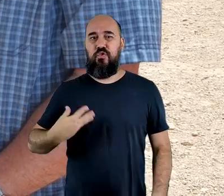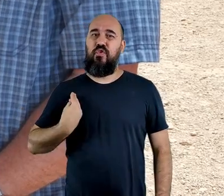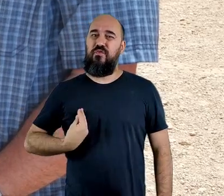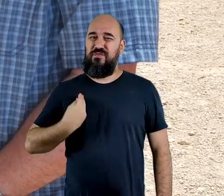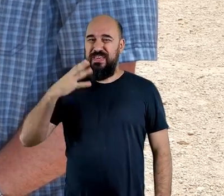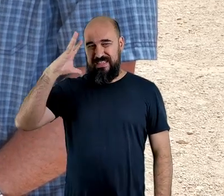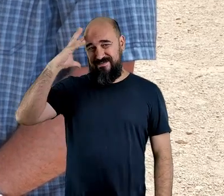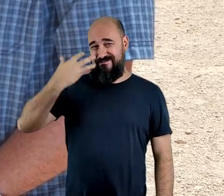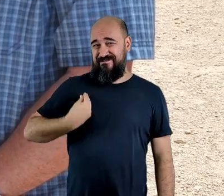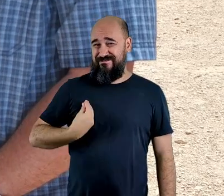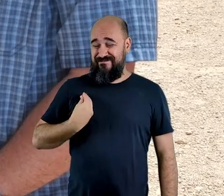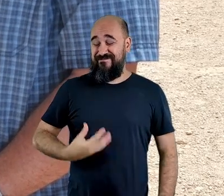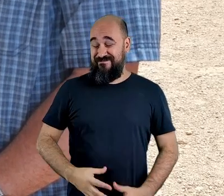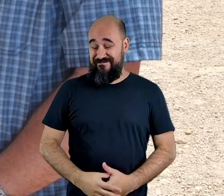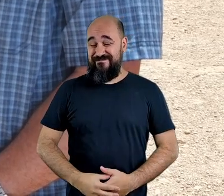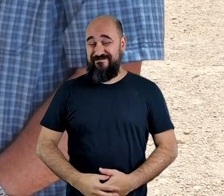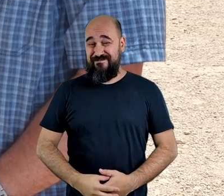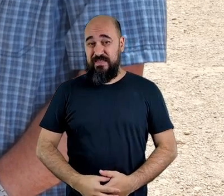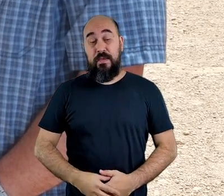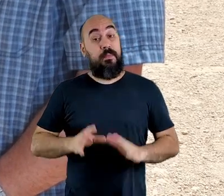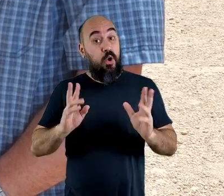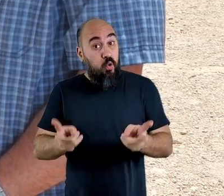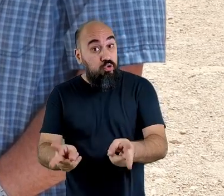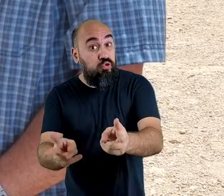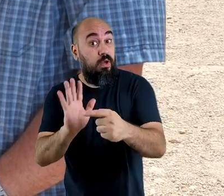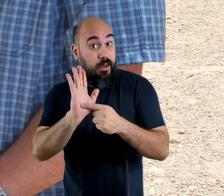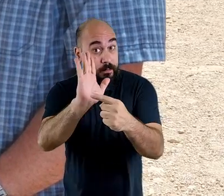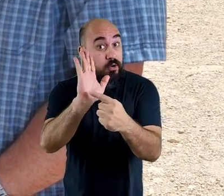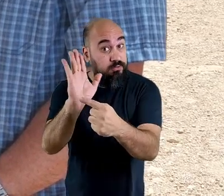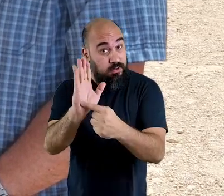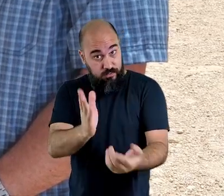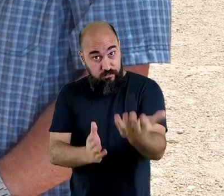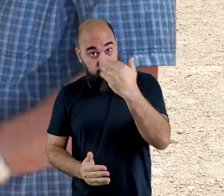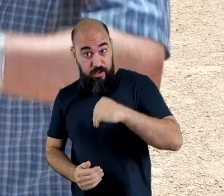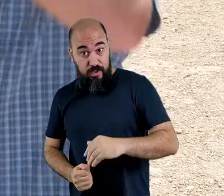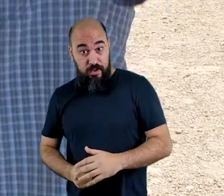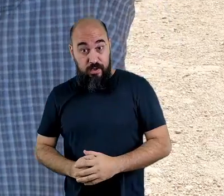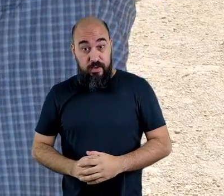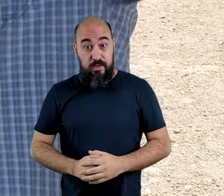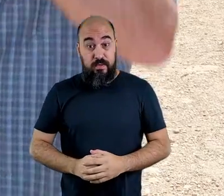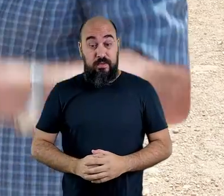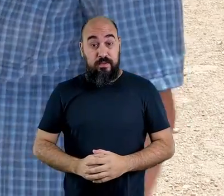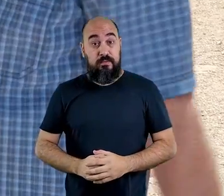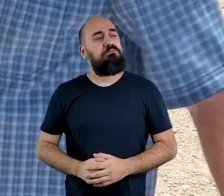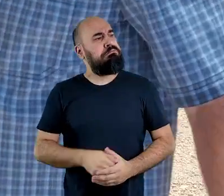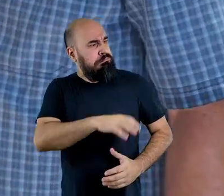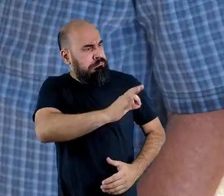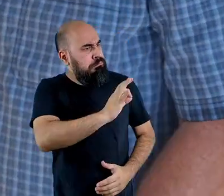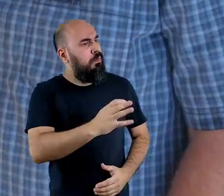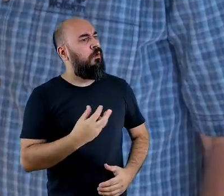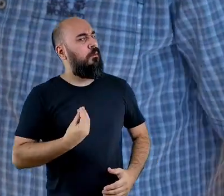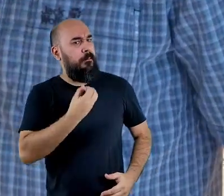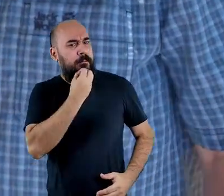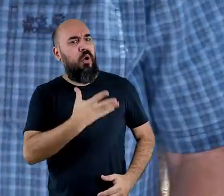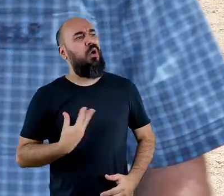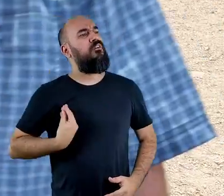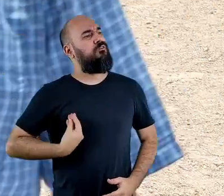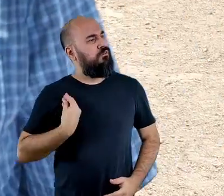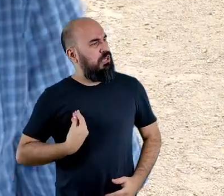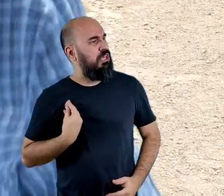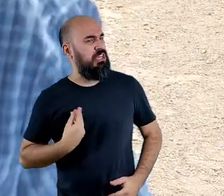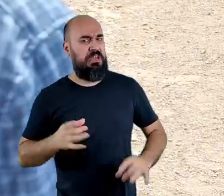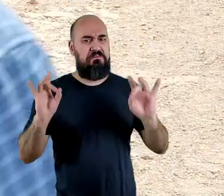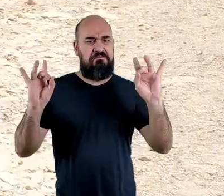conhecer outros pontos que nós temos aqui em Massada, porque ainda tem muita coisa para mostrar para vocês. Vamos lá? Ele tinha uma boa vida no palácio. Let's go.